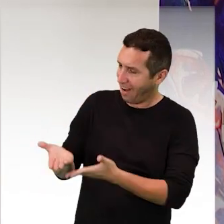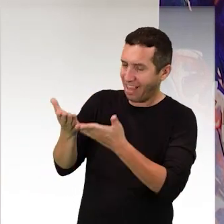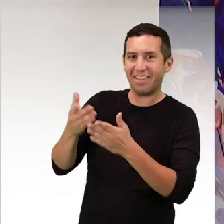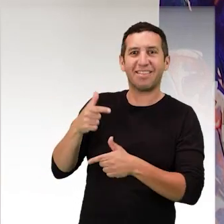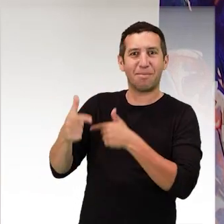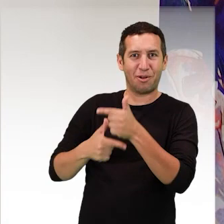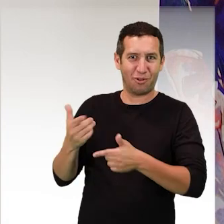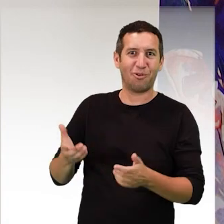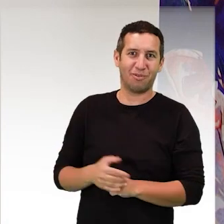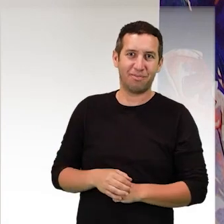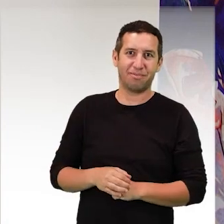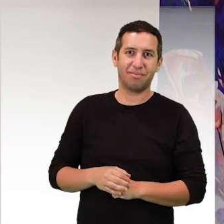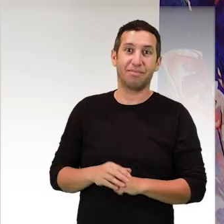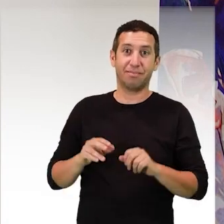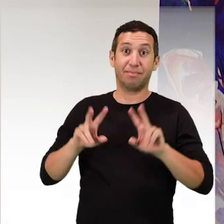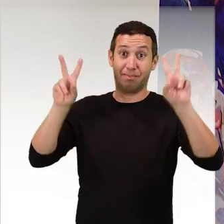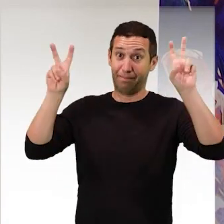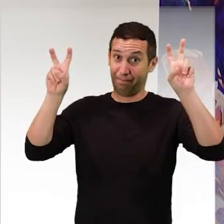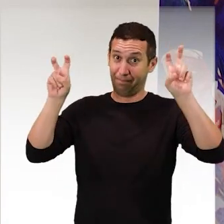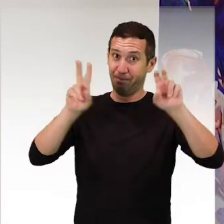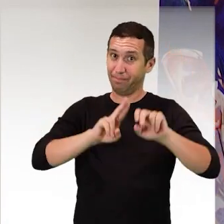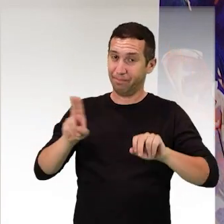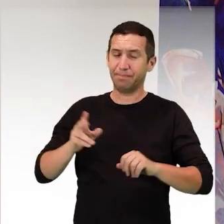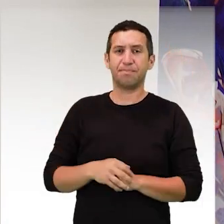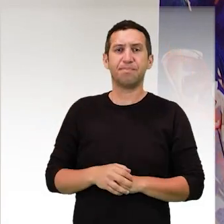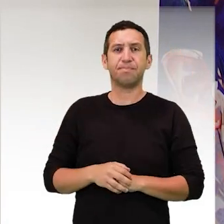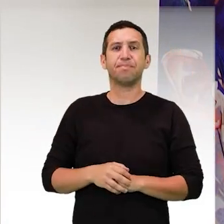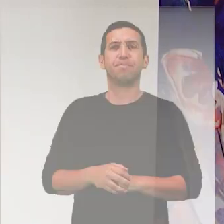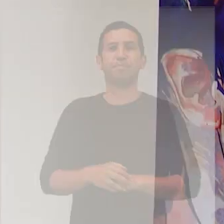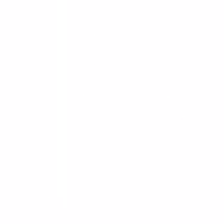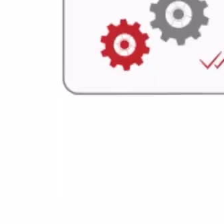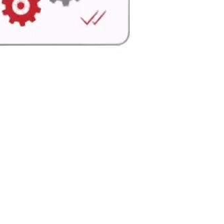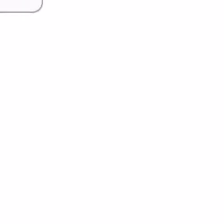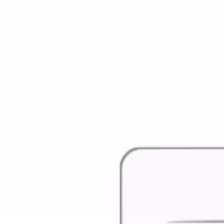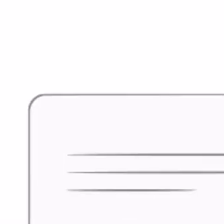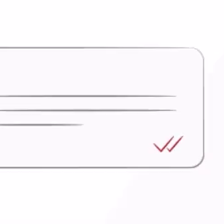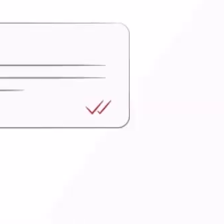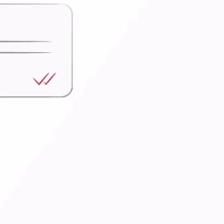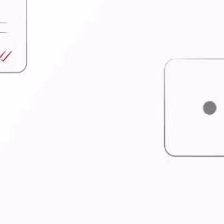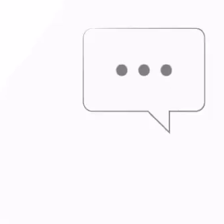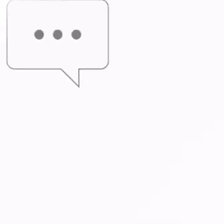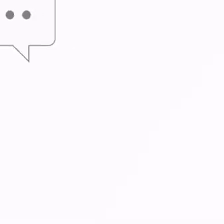Trabalho, Eduardo Varandas, no nosso quadro Fala Trabalhador.